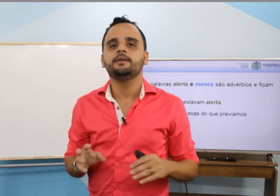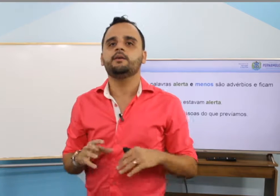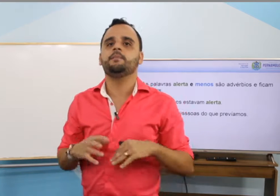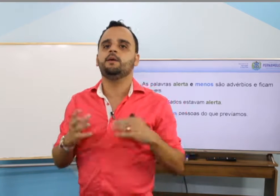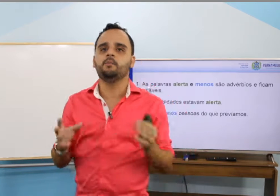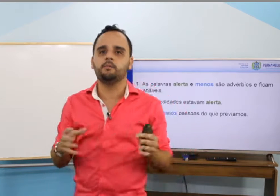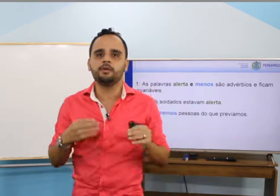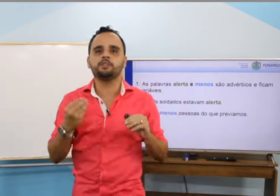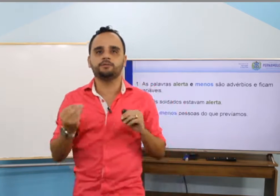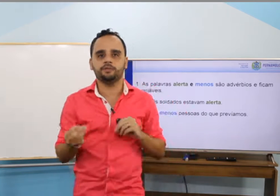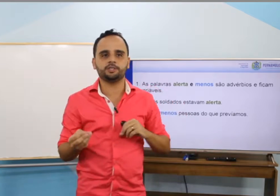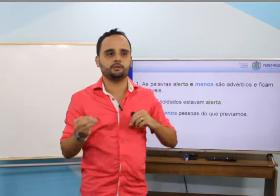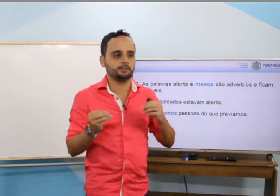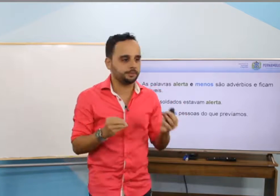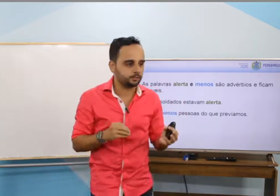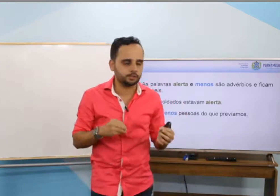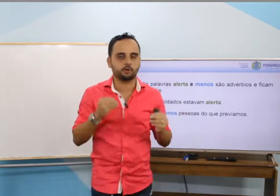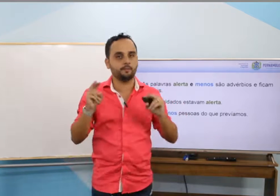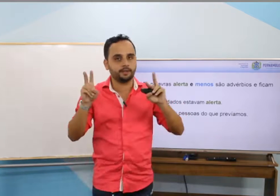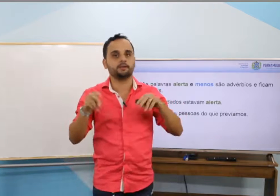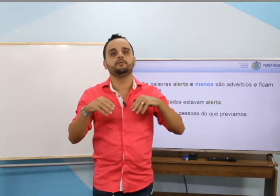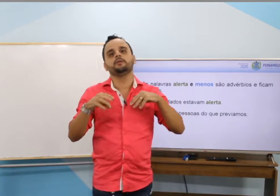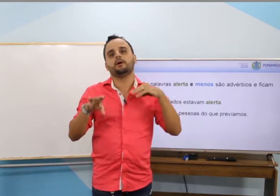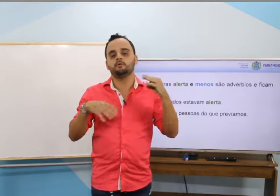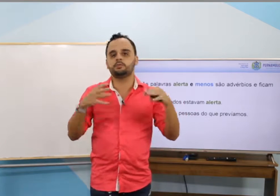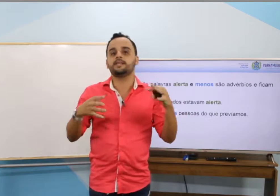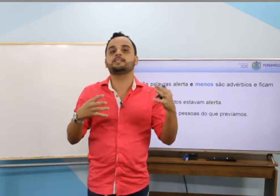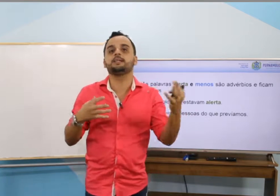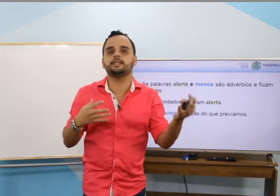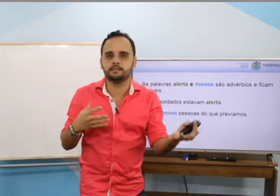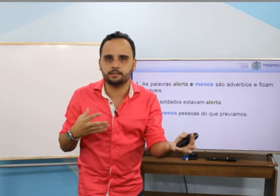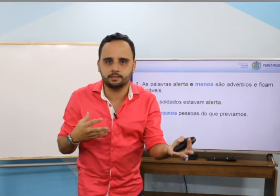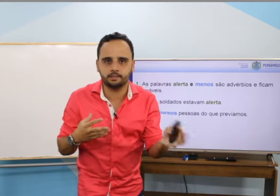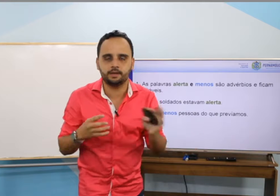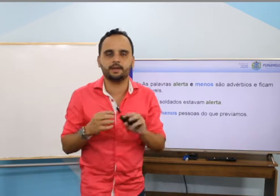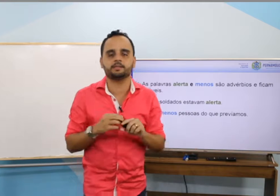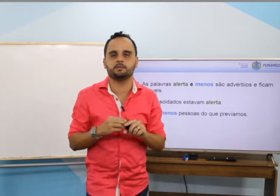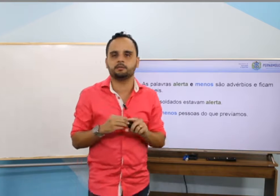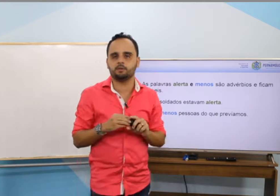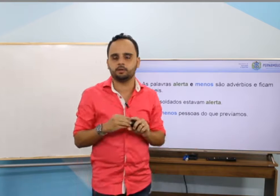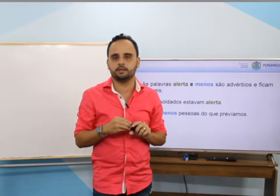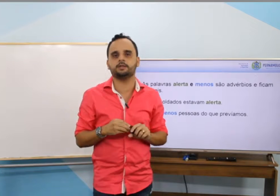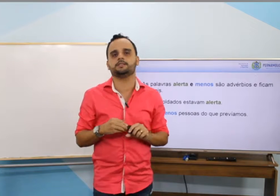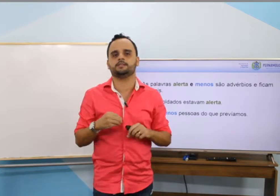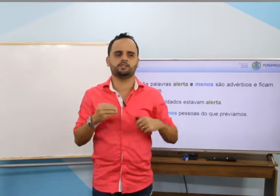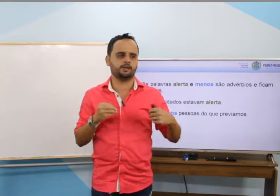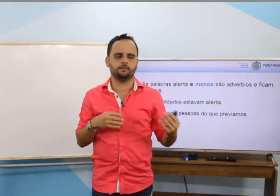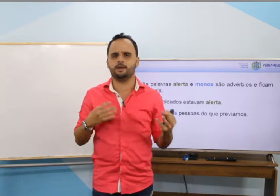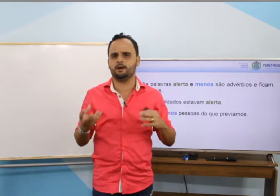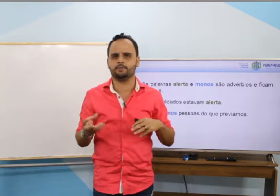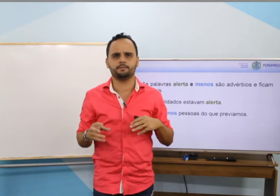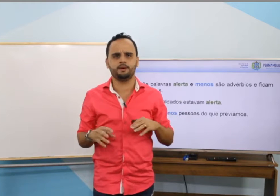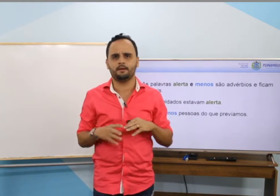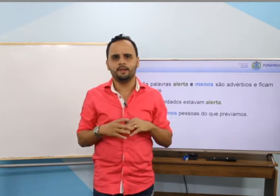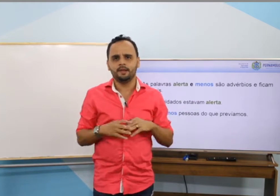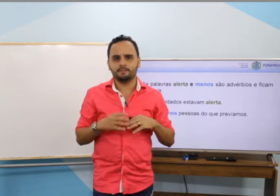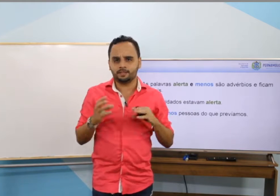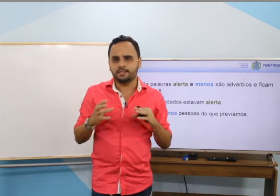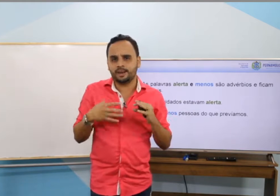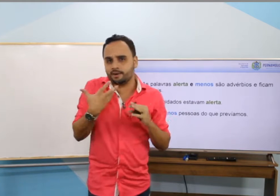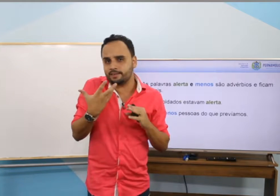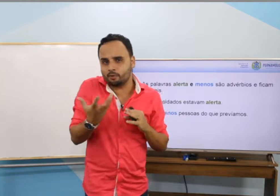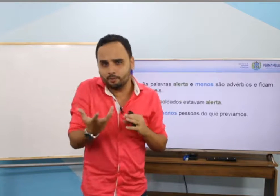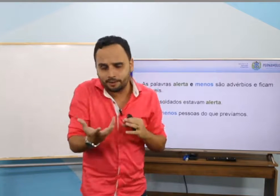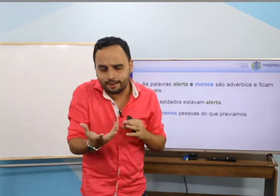né então é bem comum que a gente veja que algumas pessoas comentam alguns deslizes em relação a concordância nominal verbal